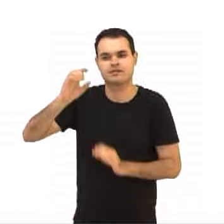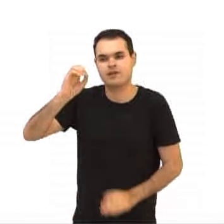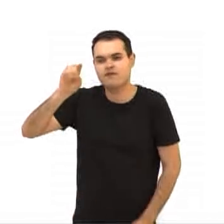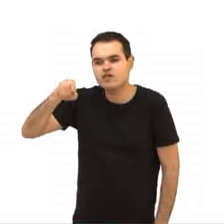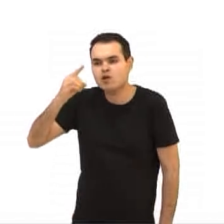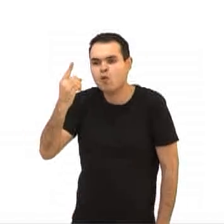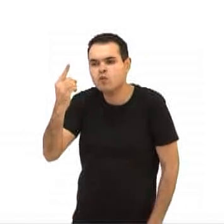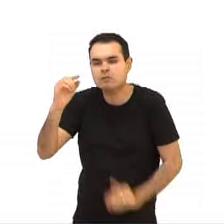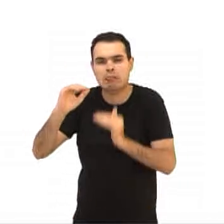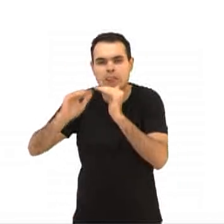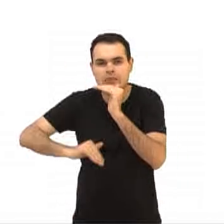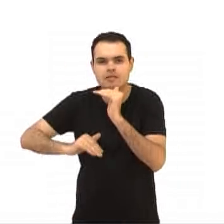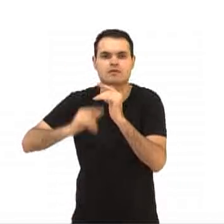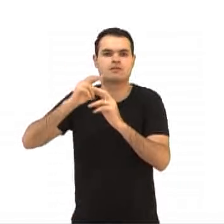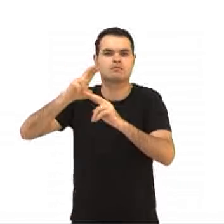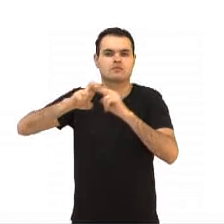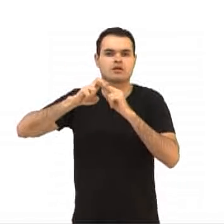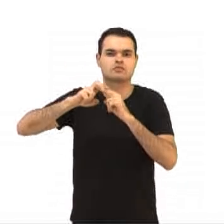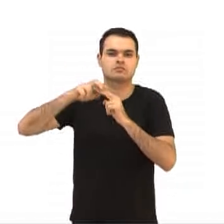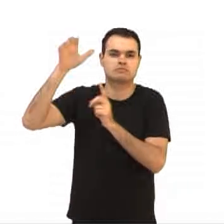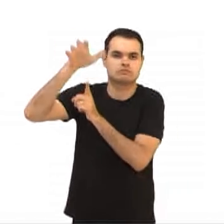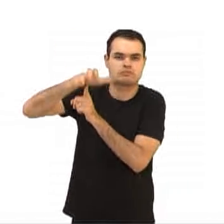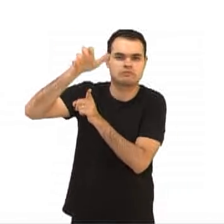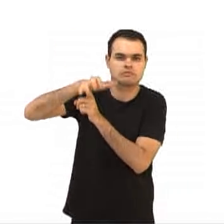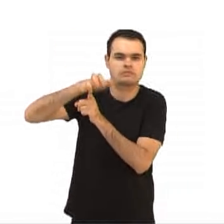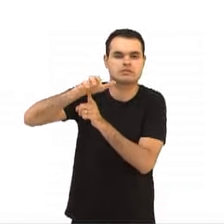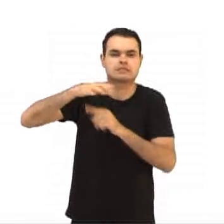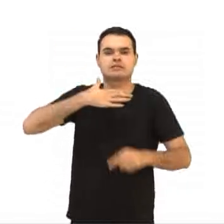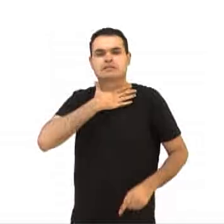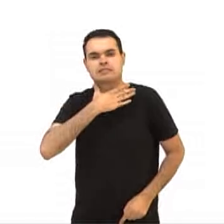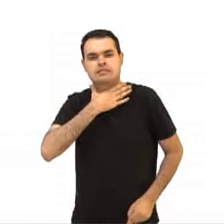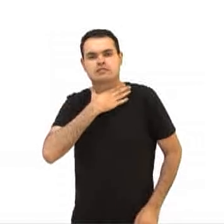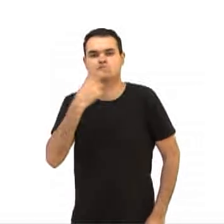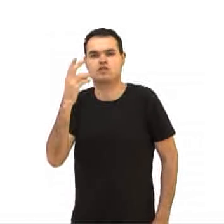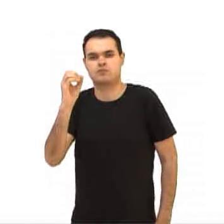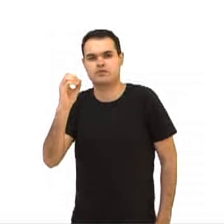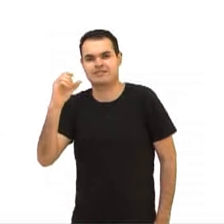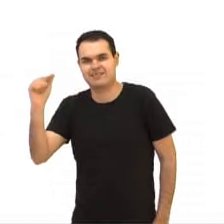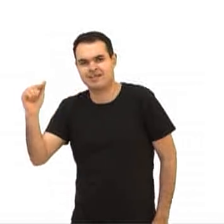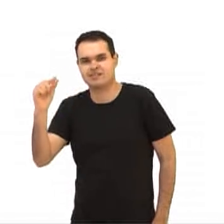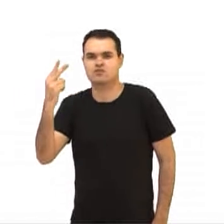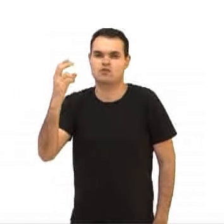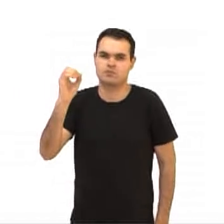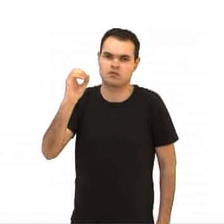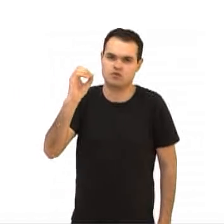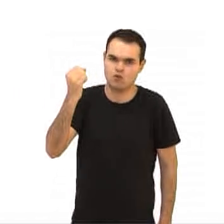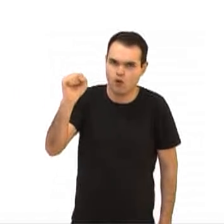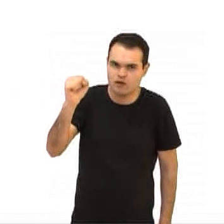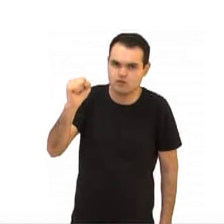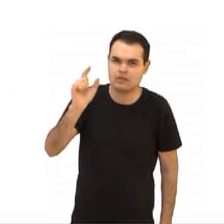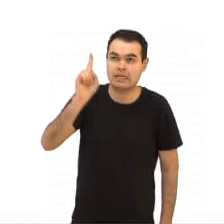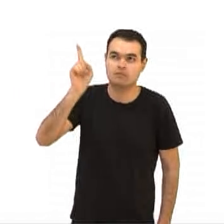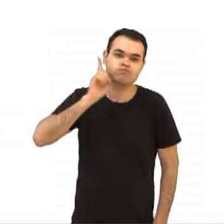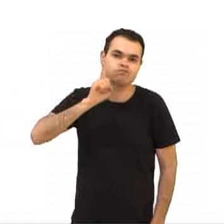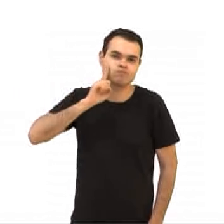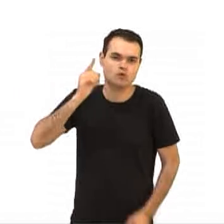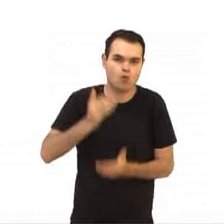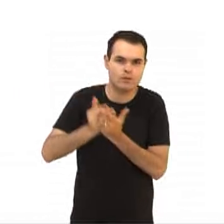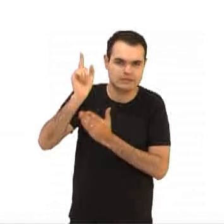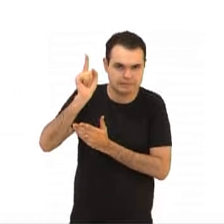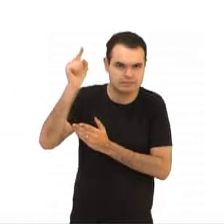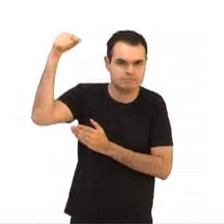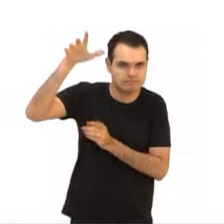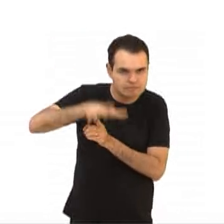0,1%. Efeito daquela crise mundial de 2007, 2008, iniciado nos Estados Unidos. Mas já no ano